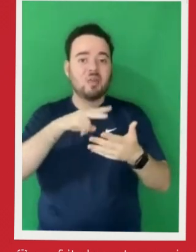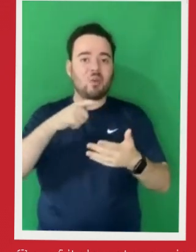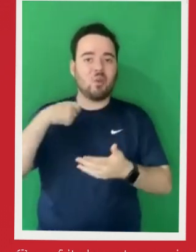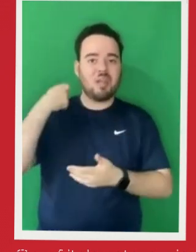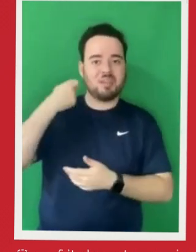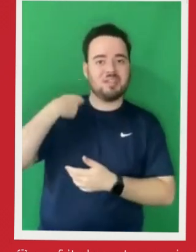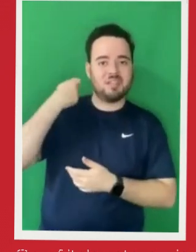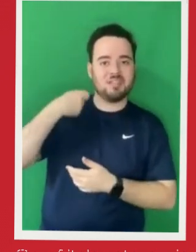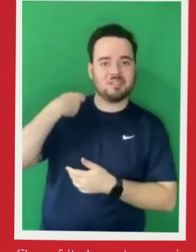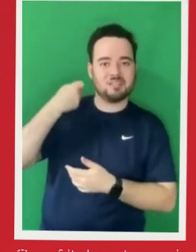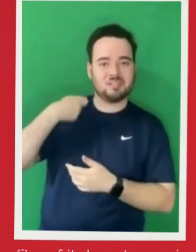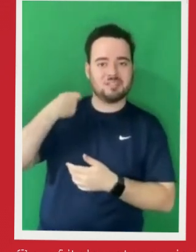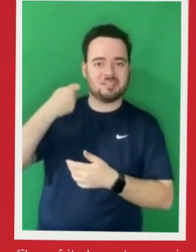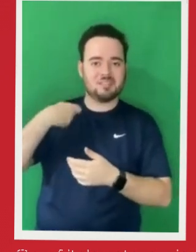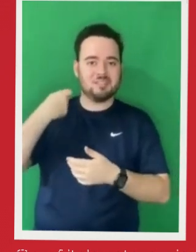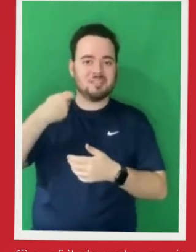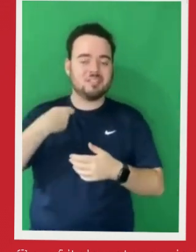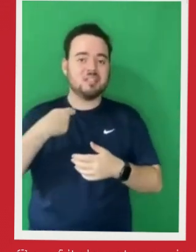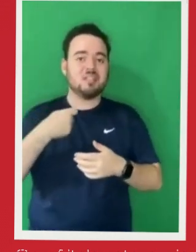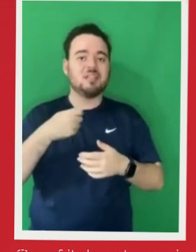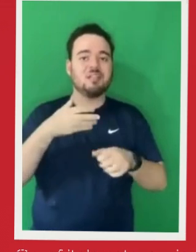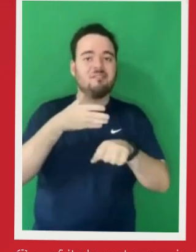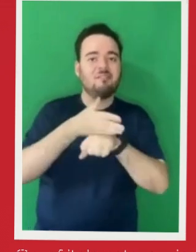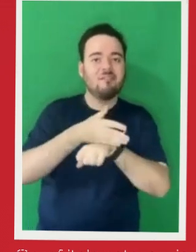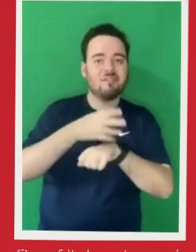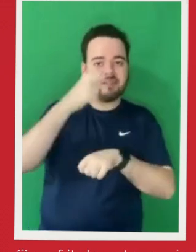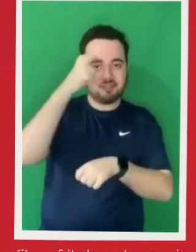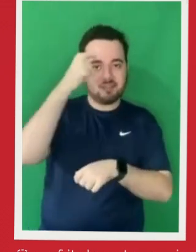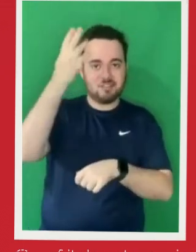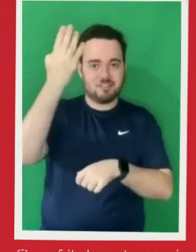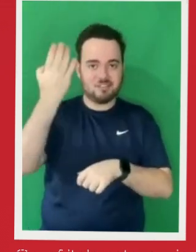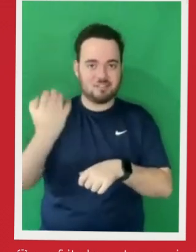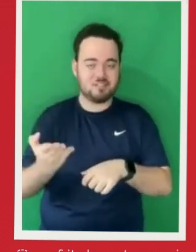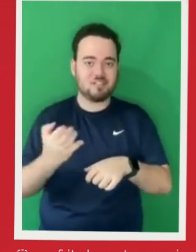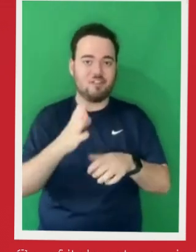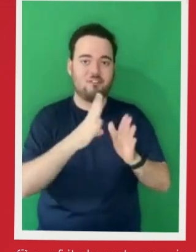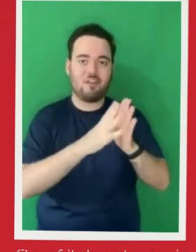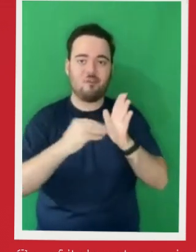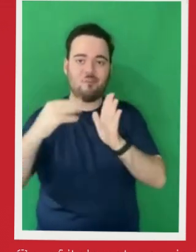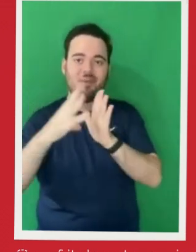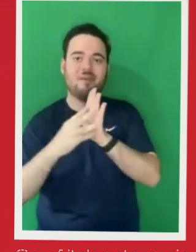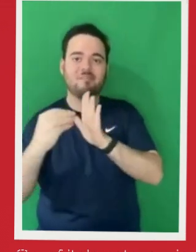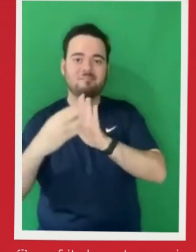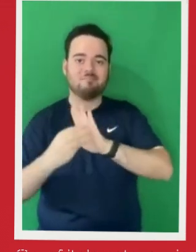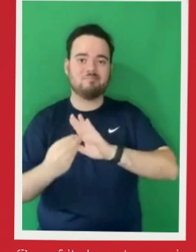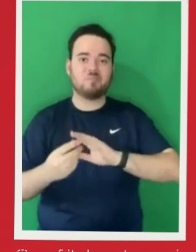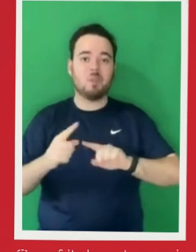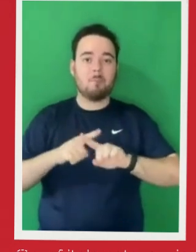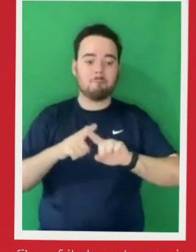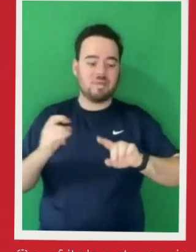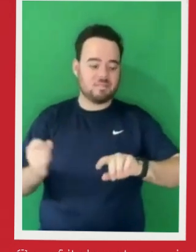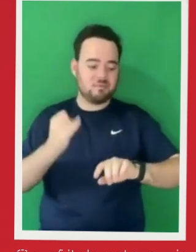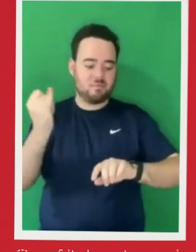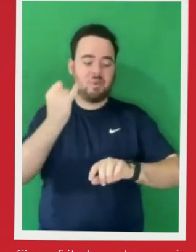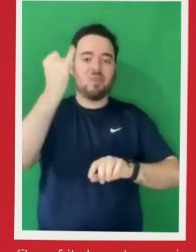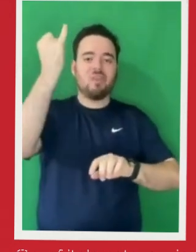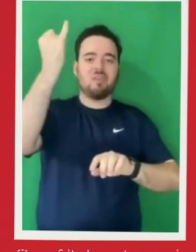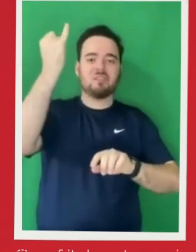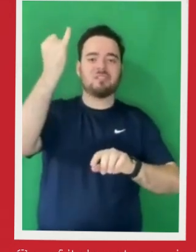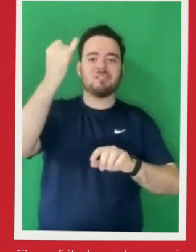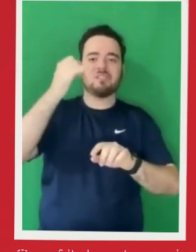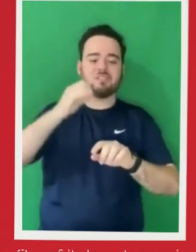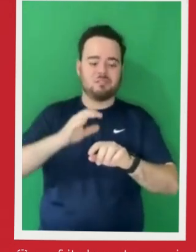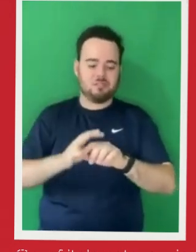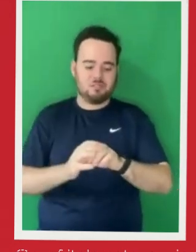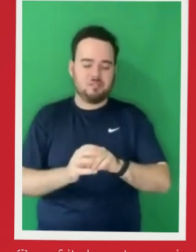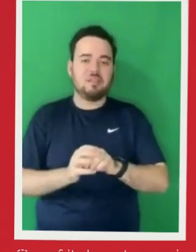lê, que é aquela que entra em chat GPT e vai dizer o que diz ali. Mas era importante olhar aqui, que momento